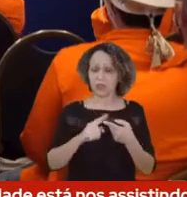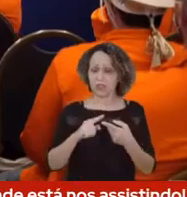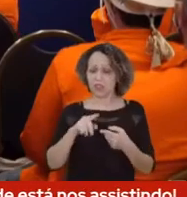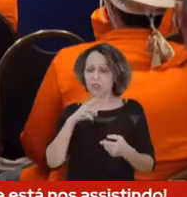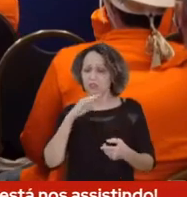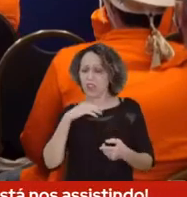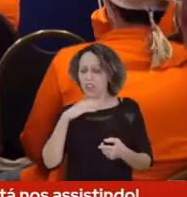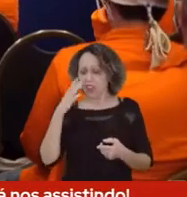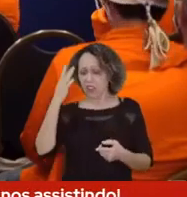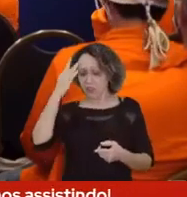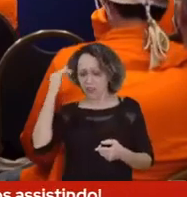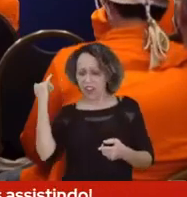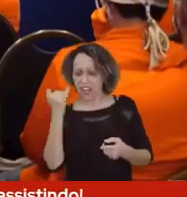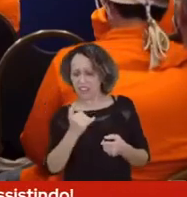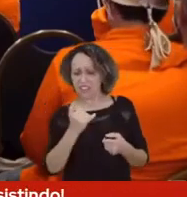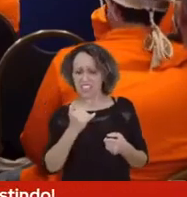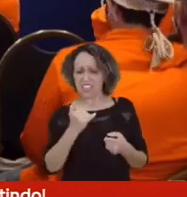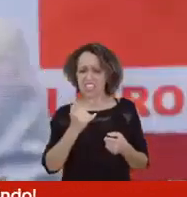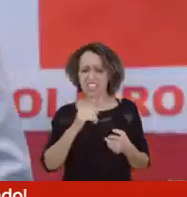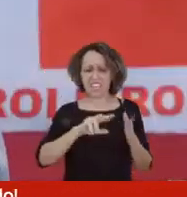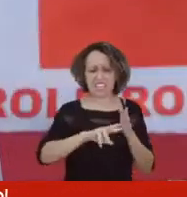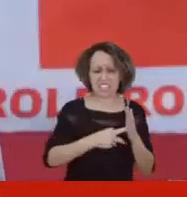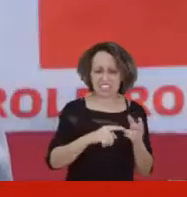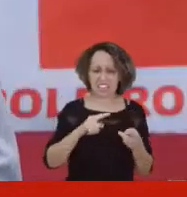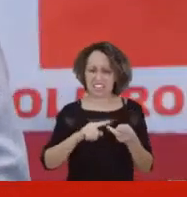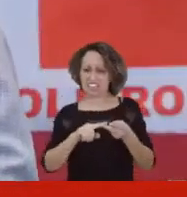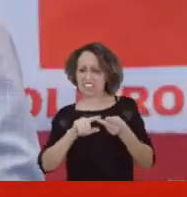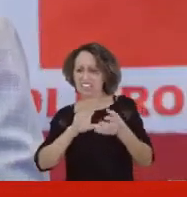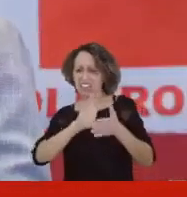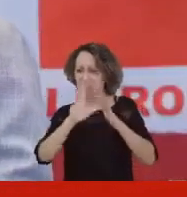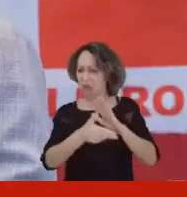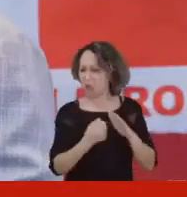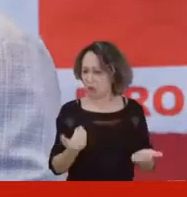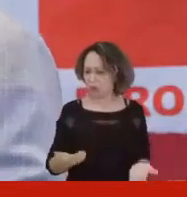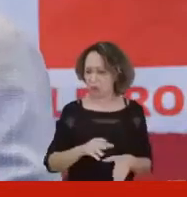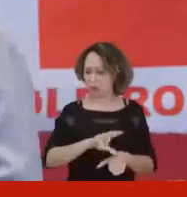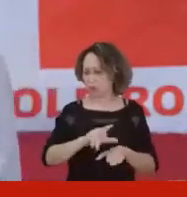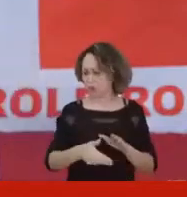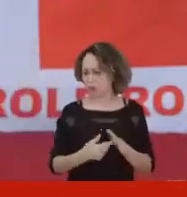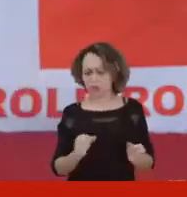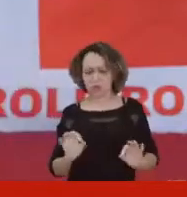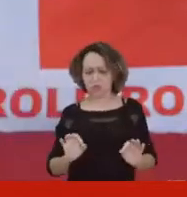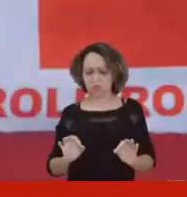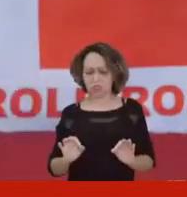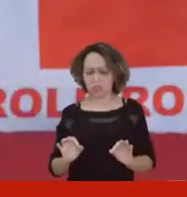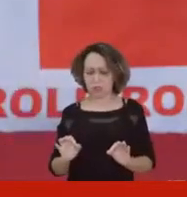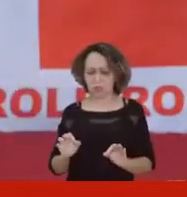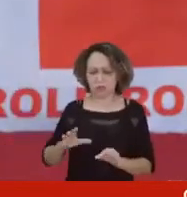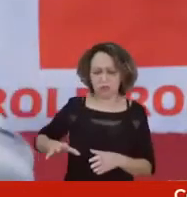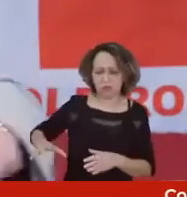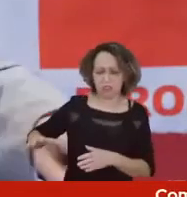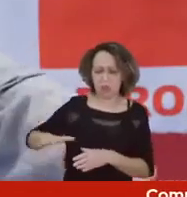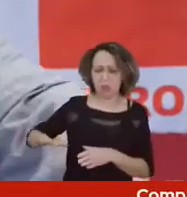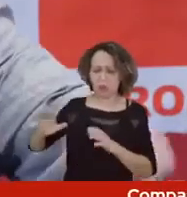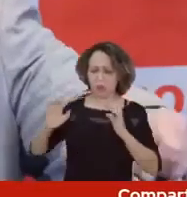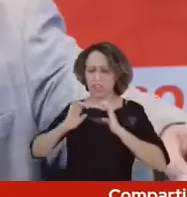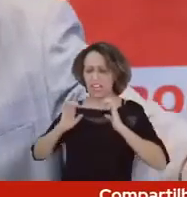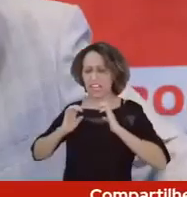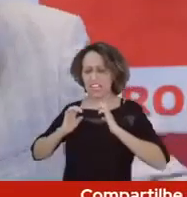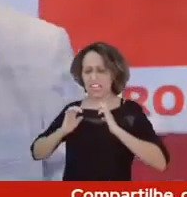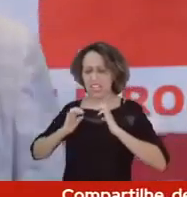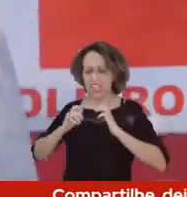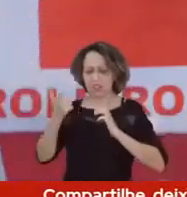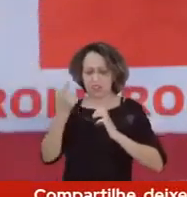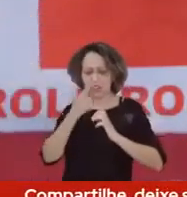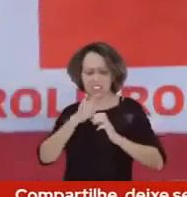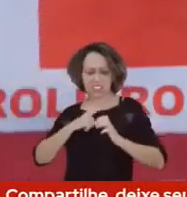construir na sociedade brasileira a ideia de que Foi o roubo da Petrobras que permitiu a